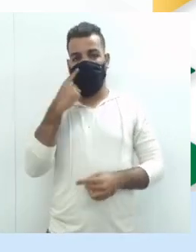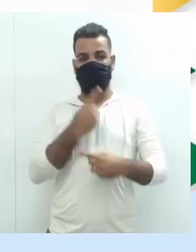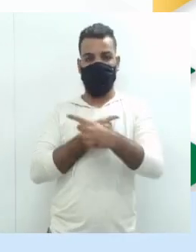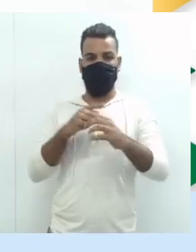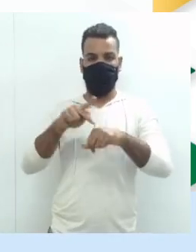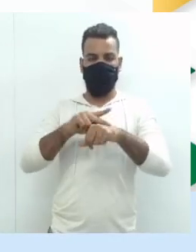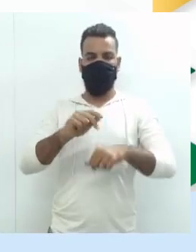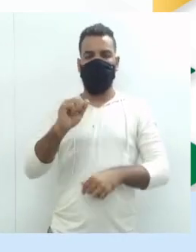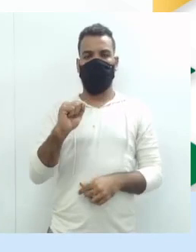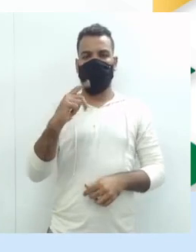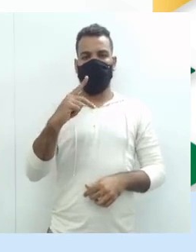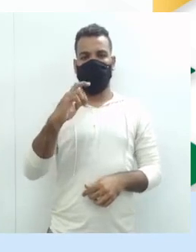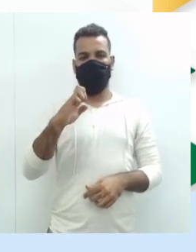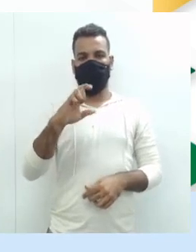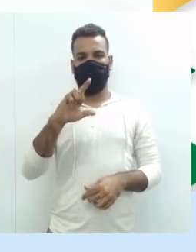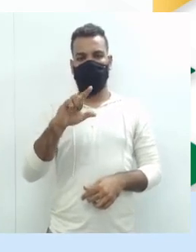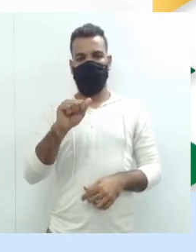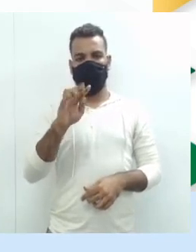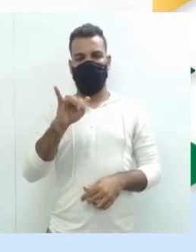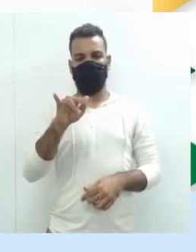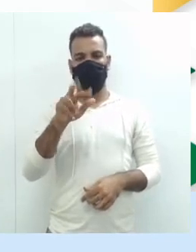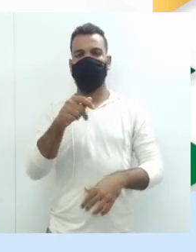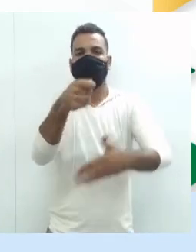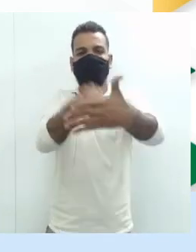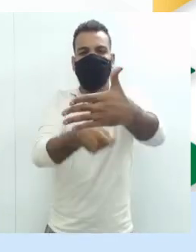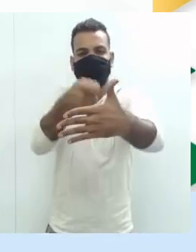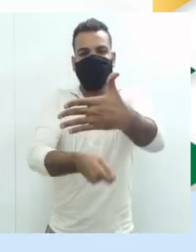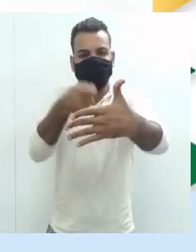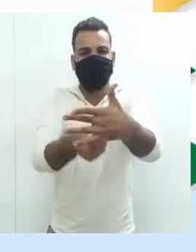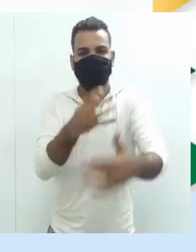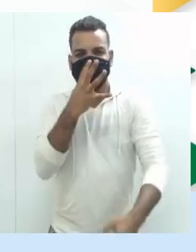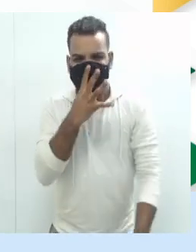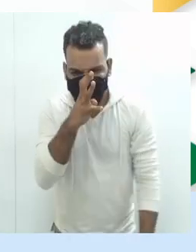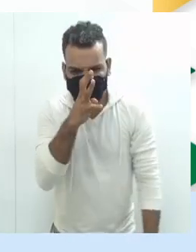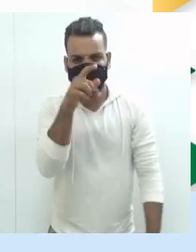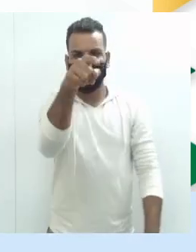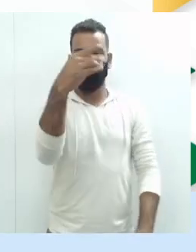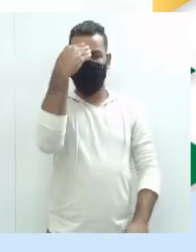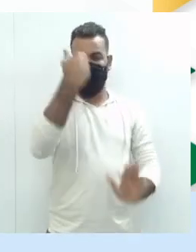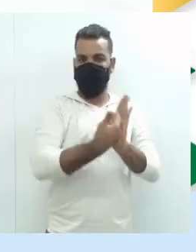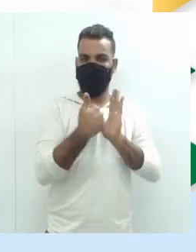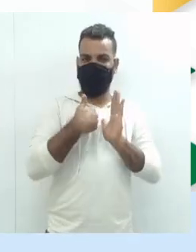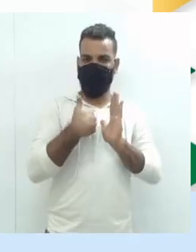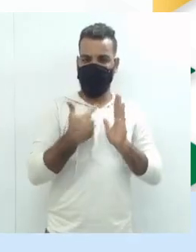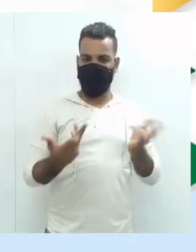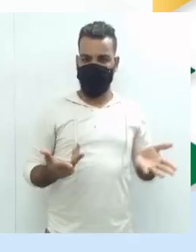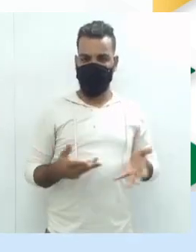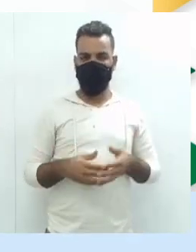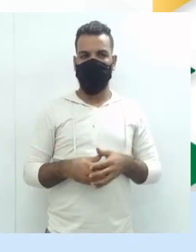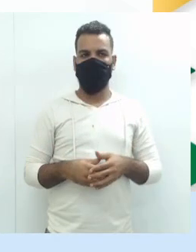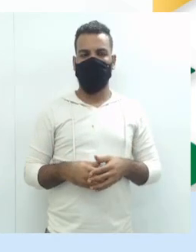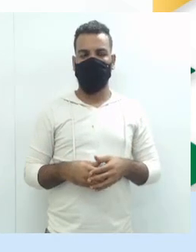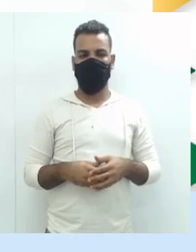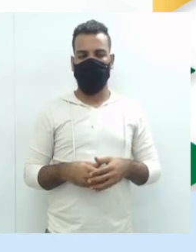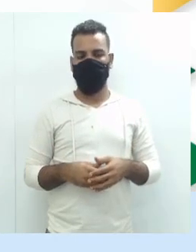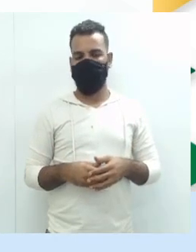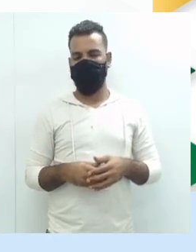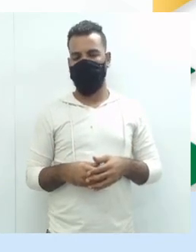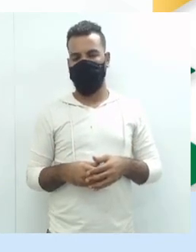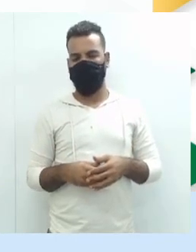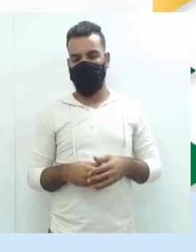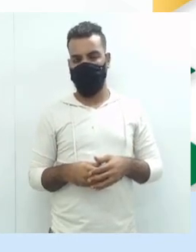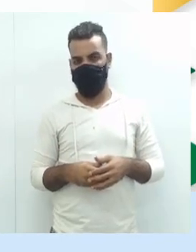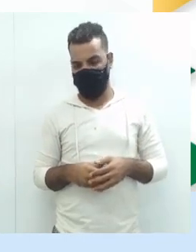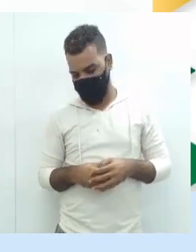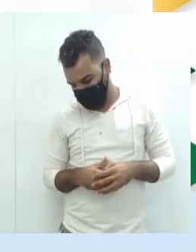quê? Porque ela tenta apelar para que você possa, de uma certa forma, acreditar naquilo que eu estou passando, naquilo que eu estou lhe